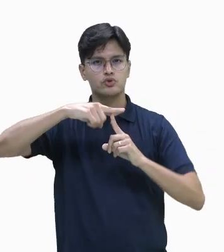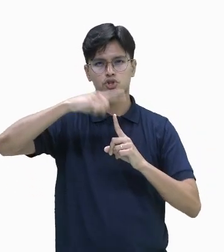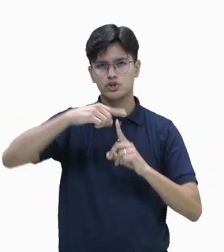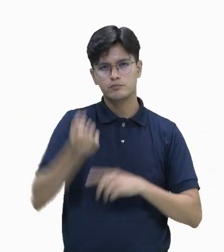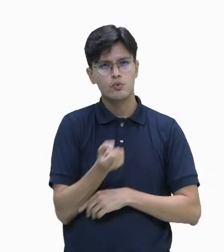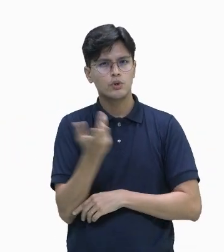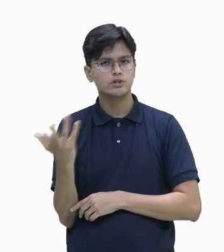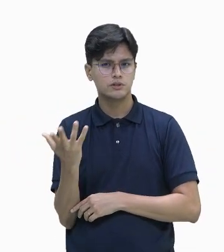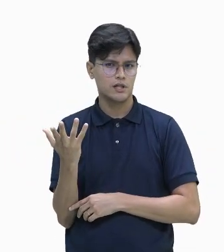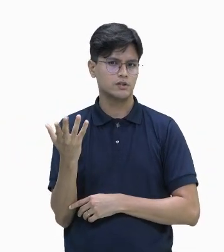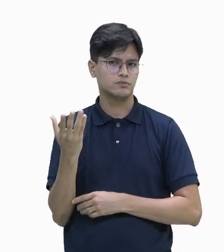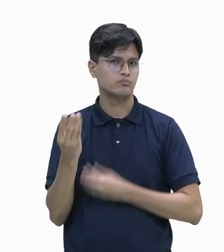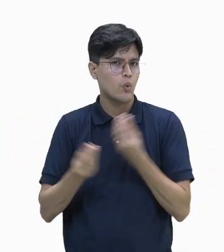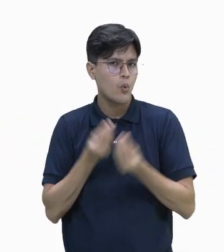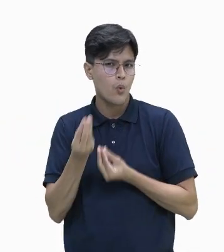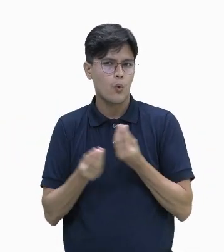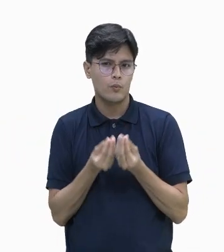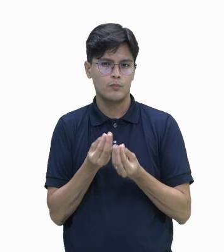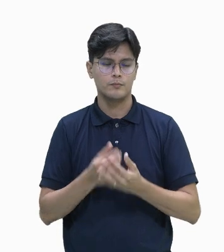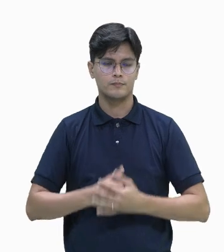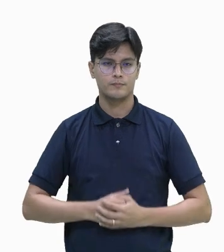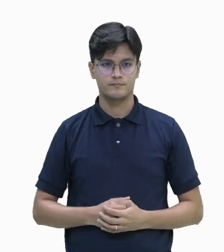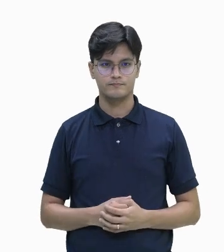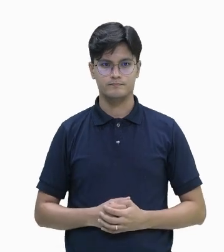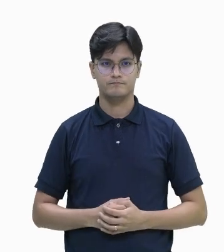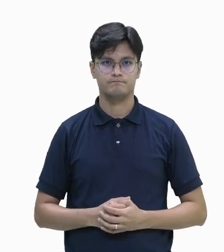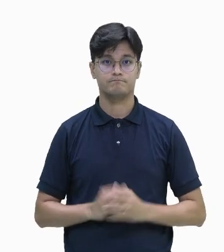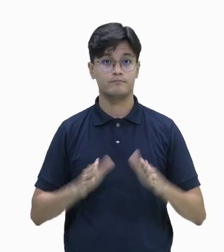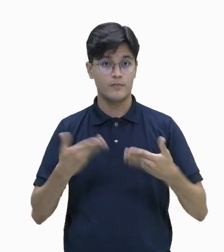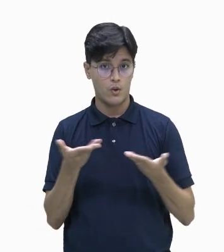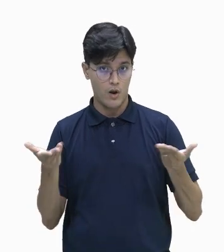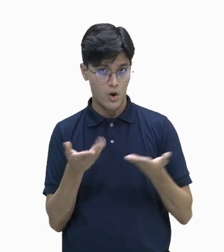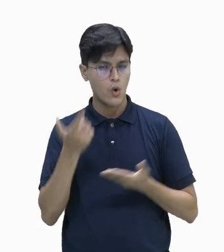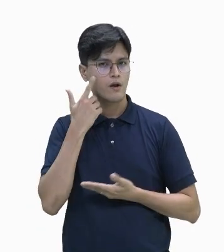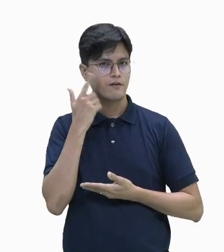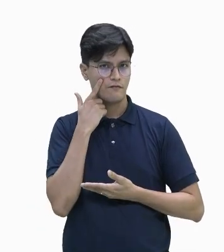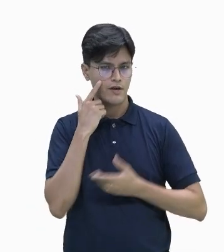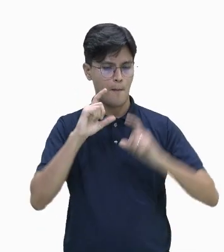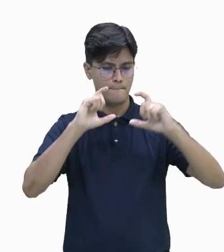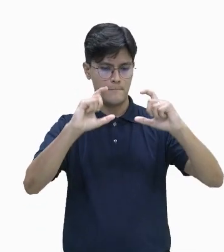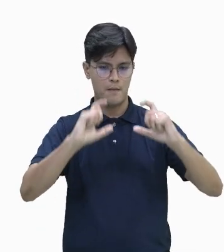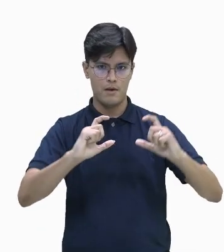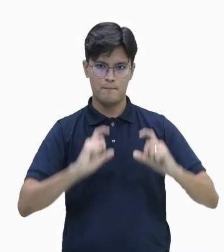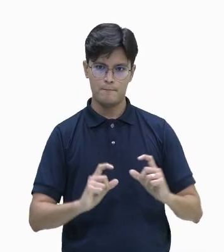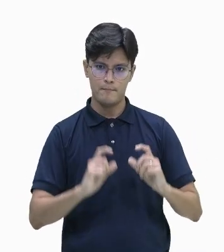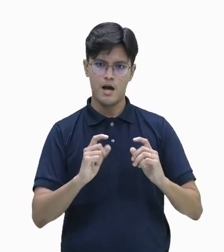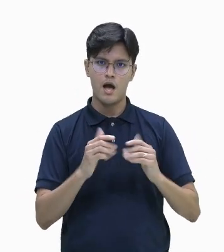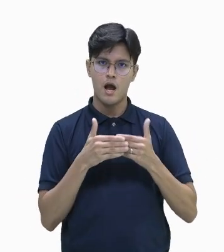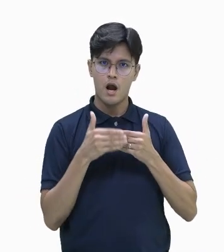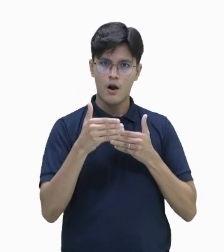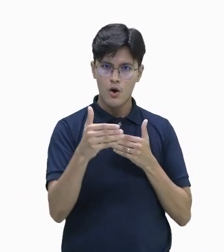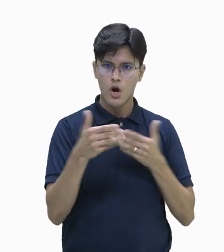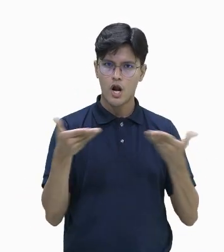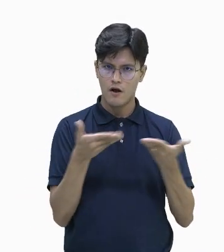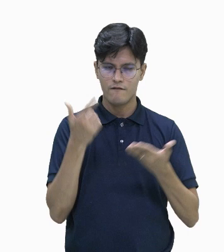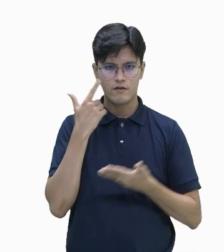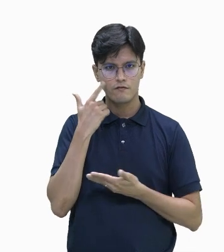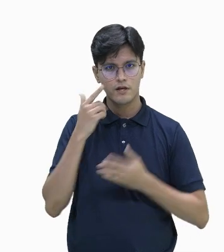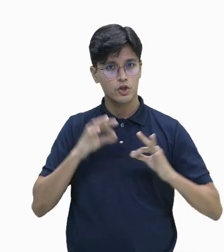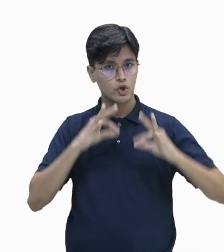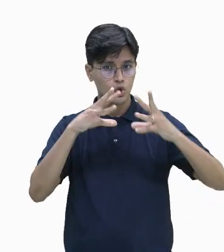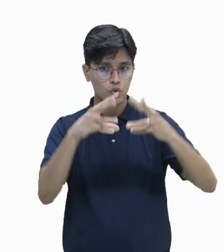E aí, os parágrafos que nós vamos observar a partir de agora, todos eles estão aí relacionados com a questão